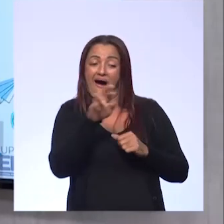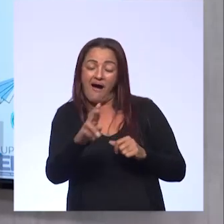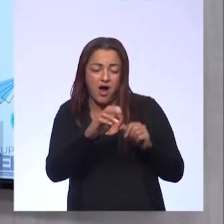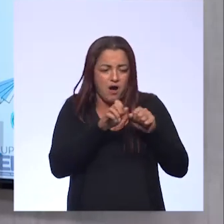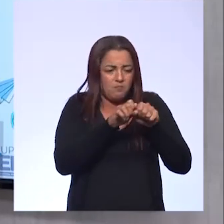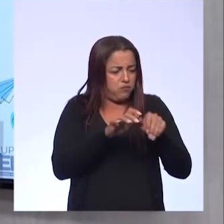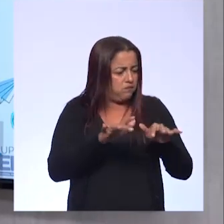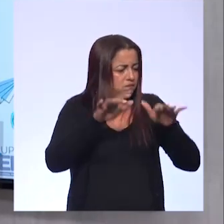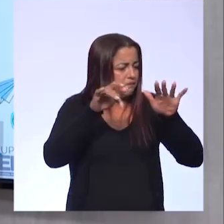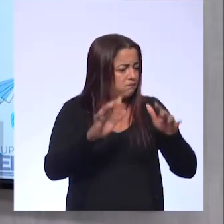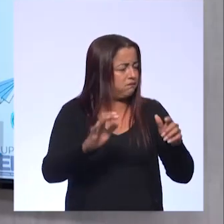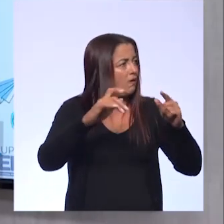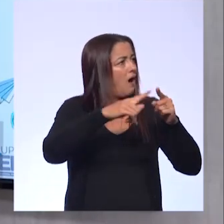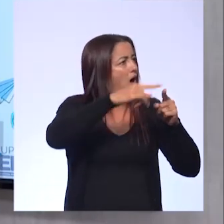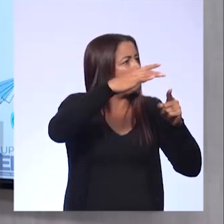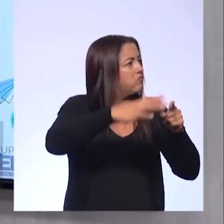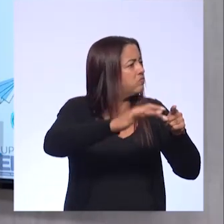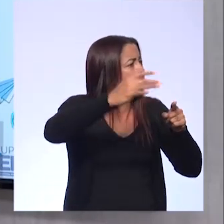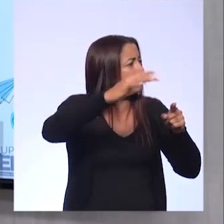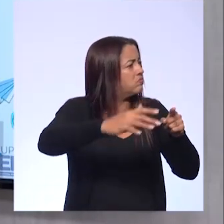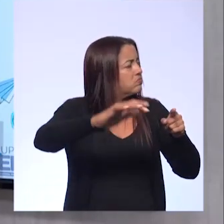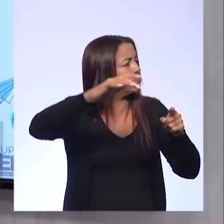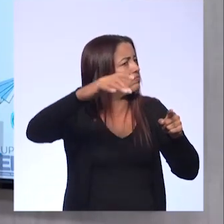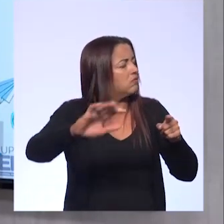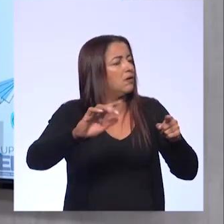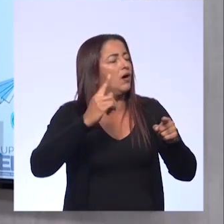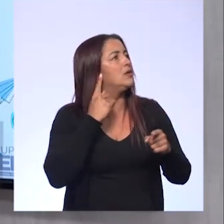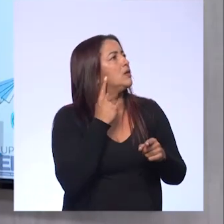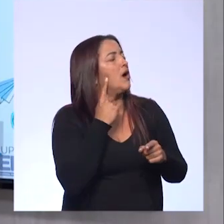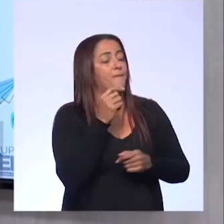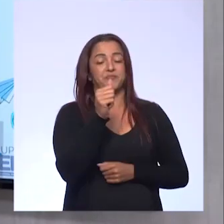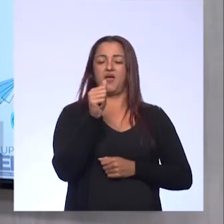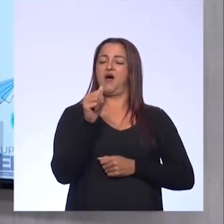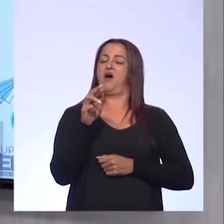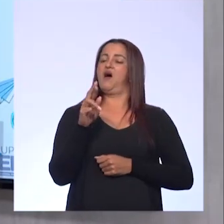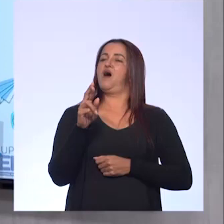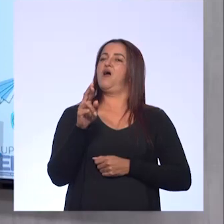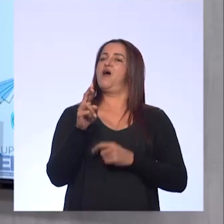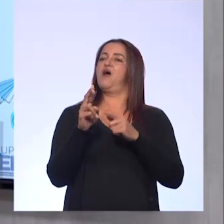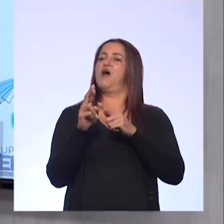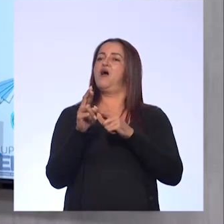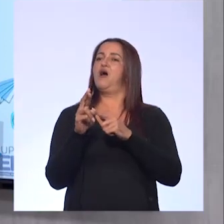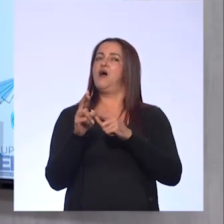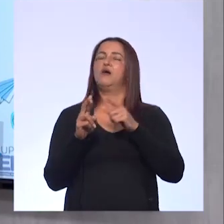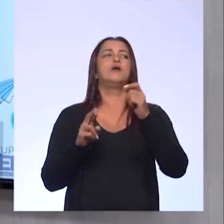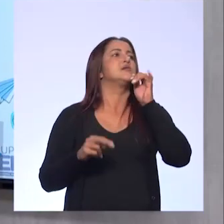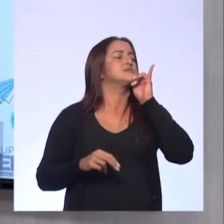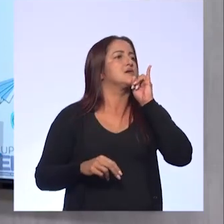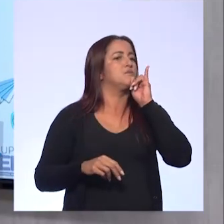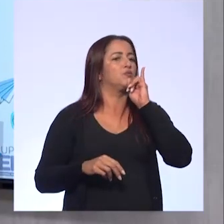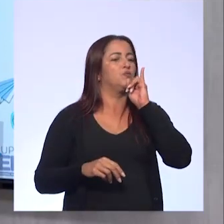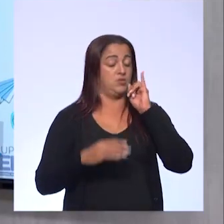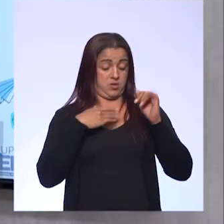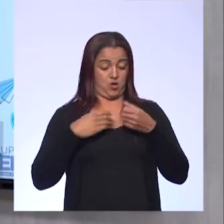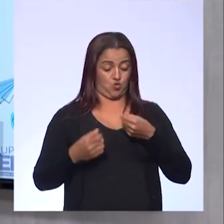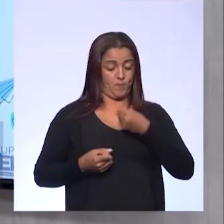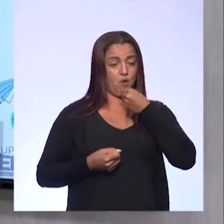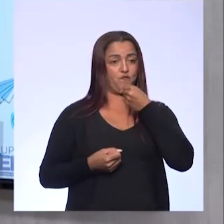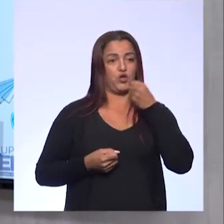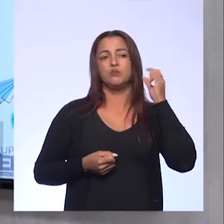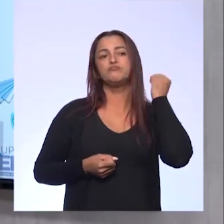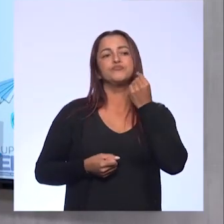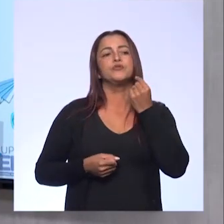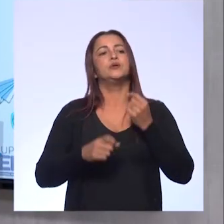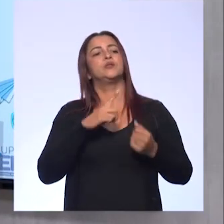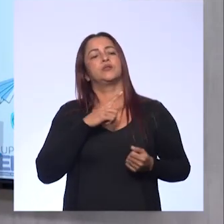tivéssemos nessa sala ar o som não poderia se propagar e chegar por exemplo até o meu microfone que tá